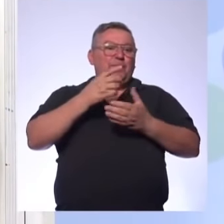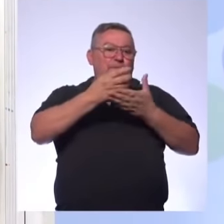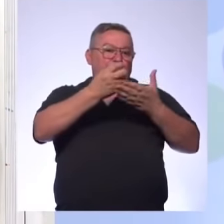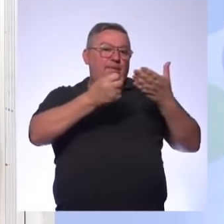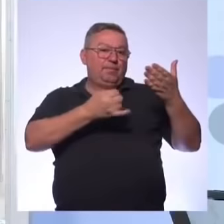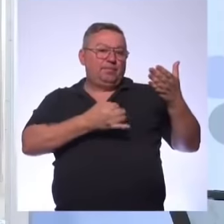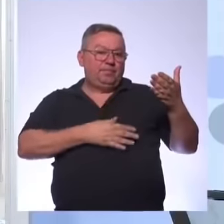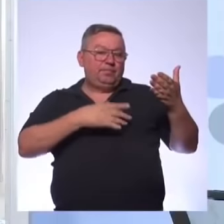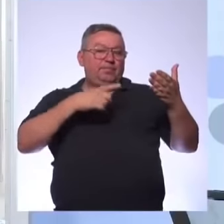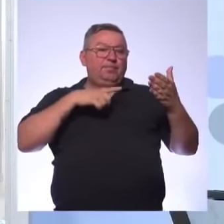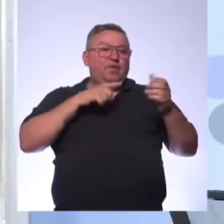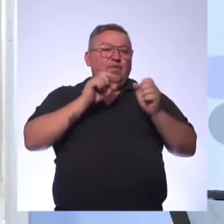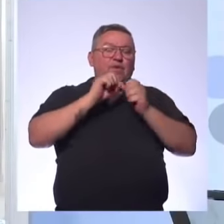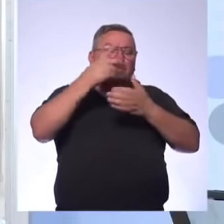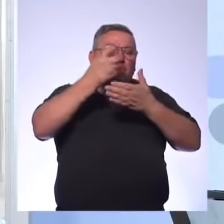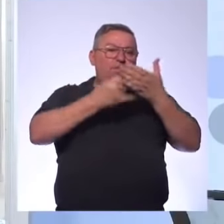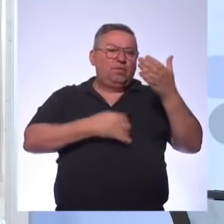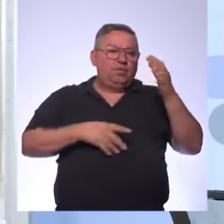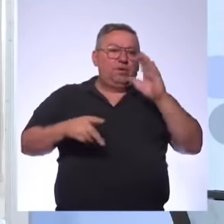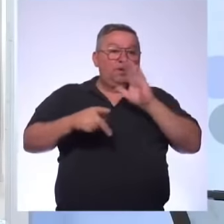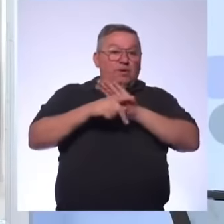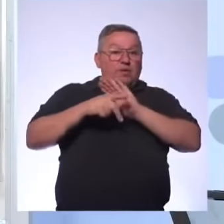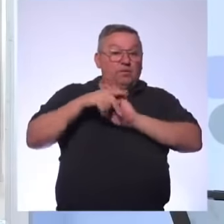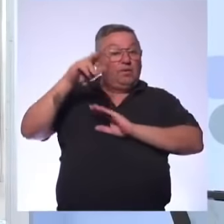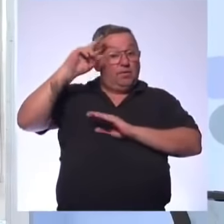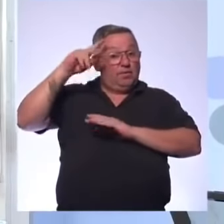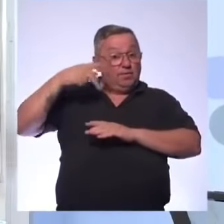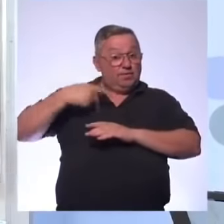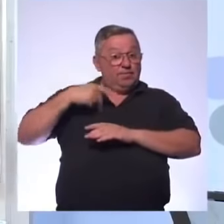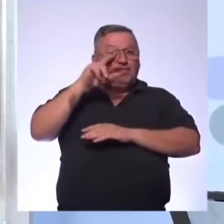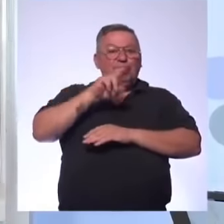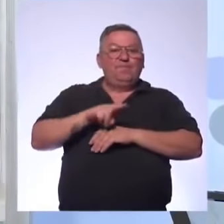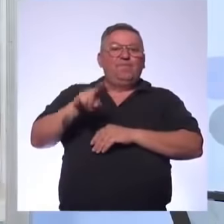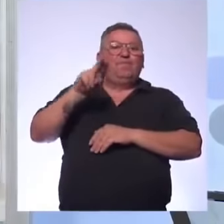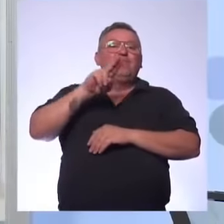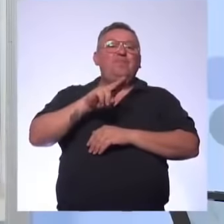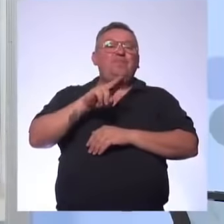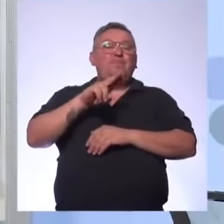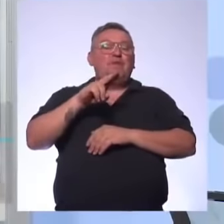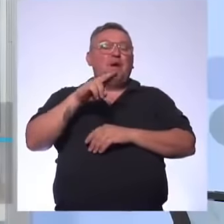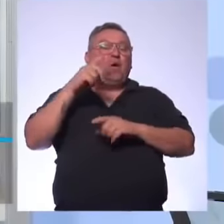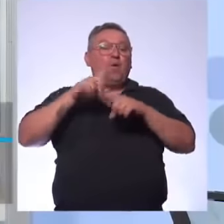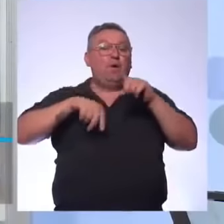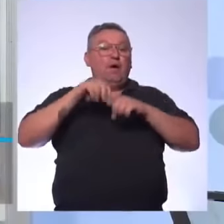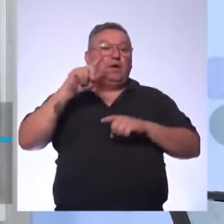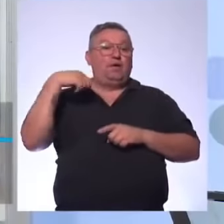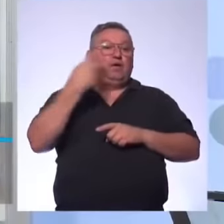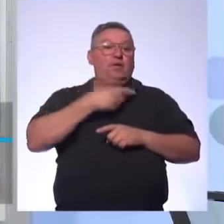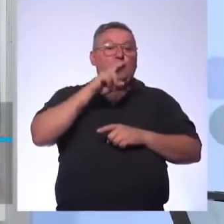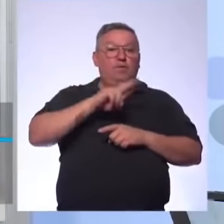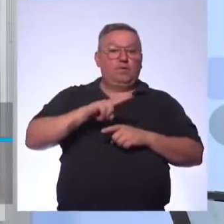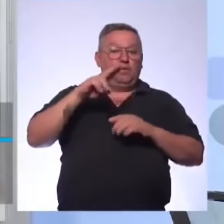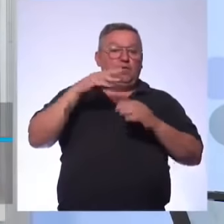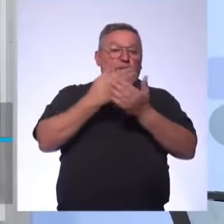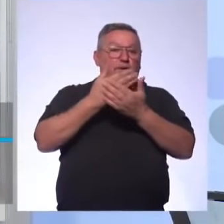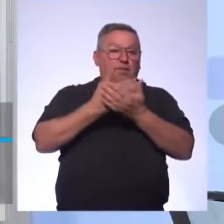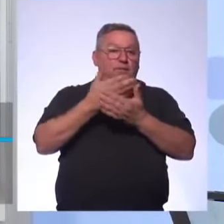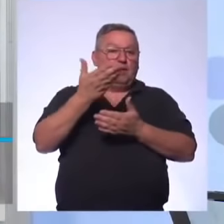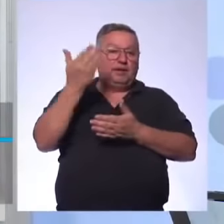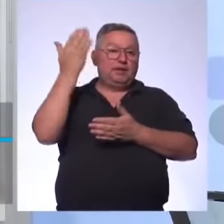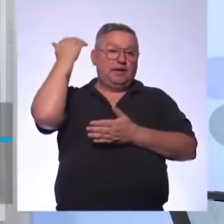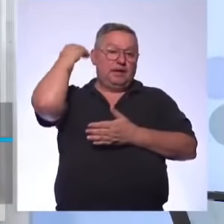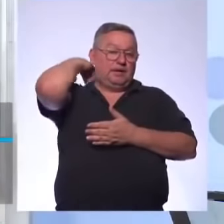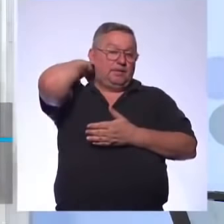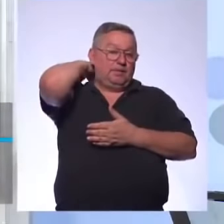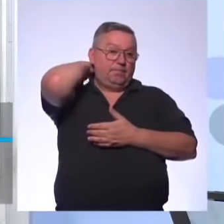tá description of your Cell fazer uma descrição sobre você e usando né o material que nós trabalhamos na aula passada